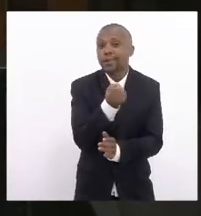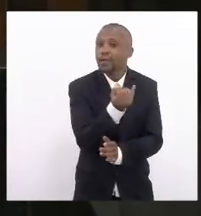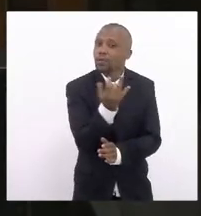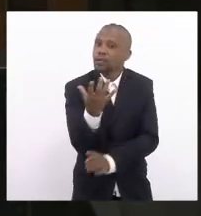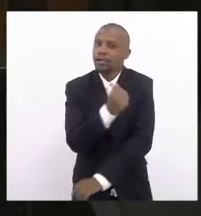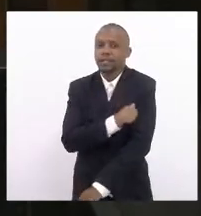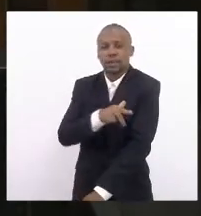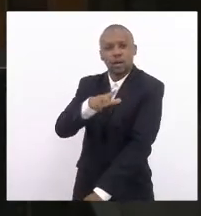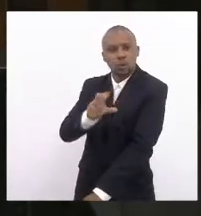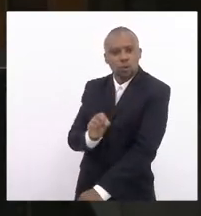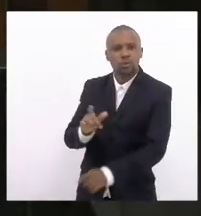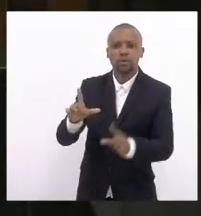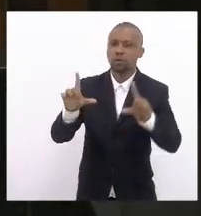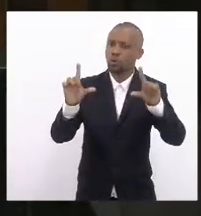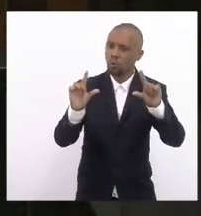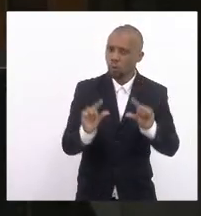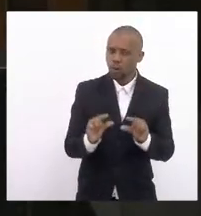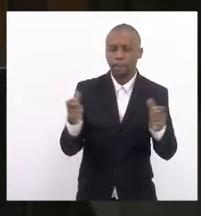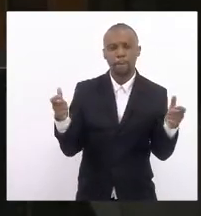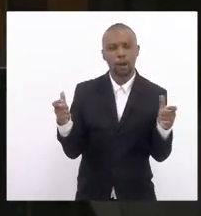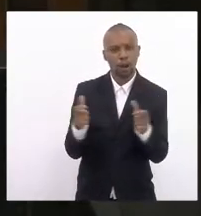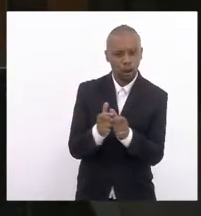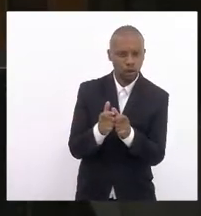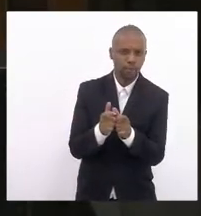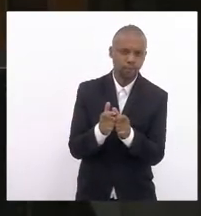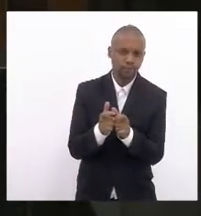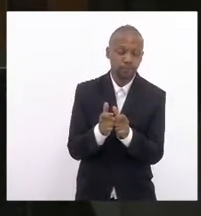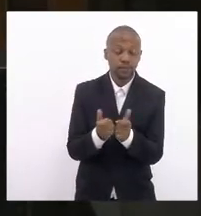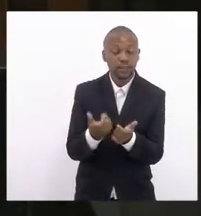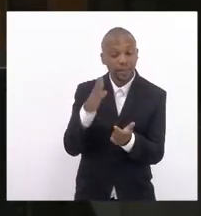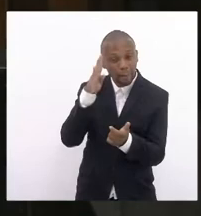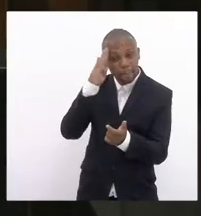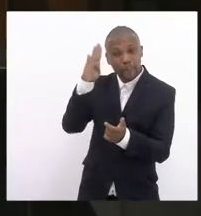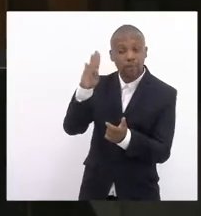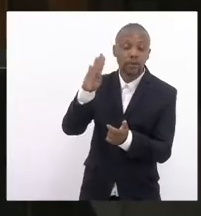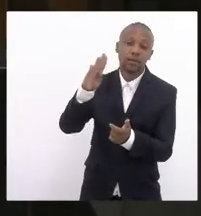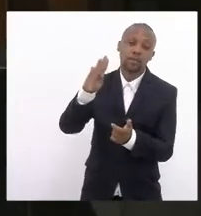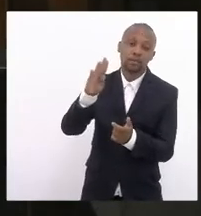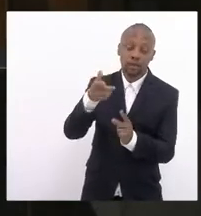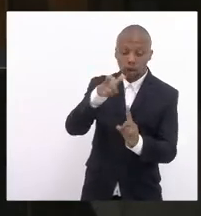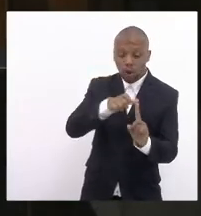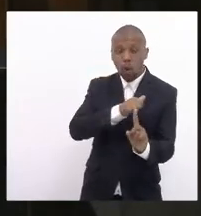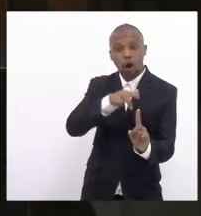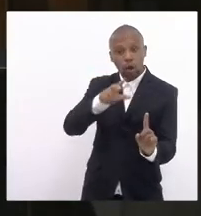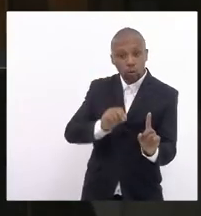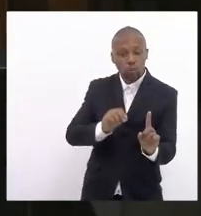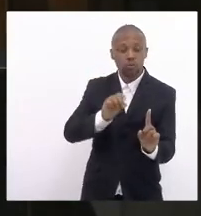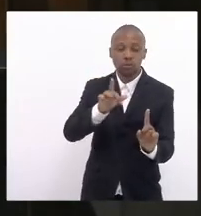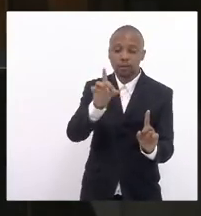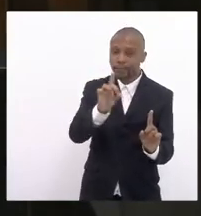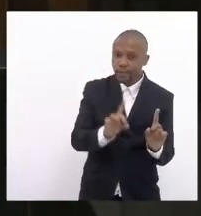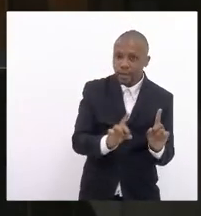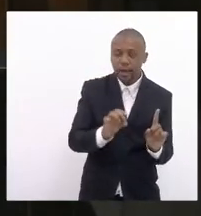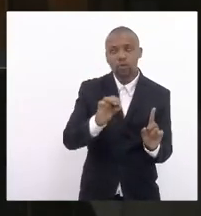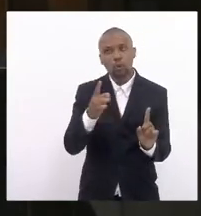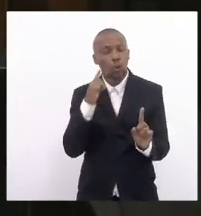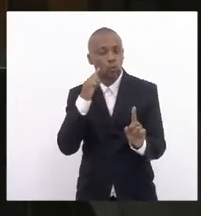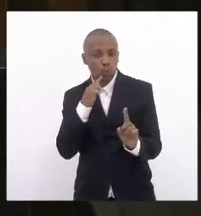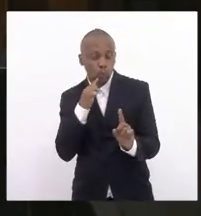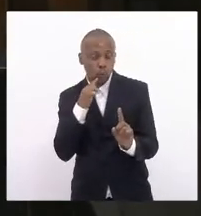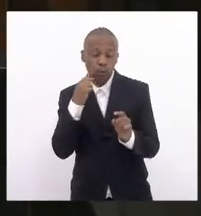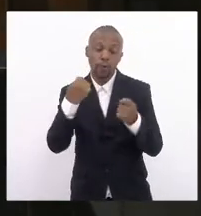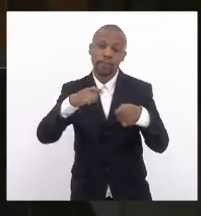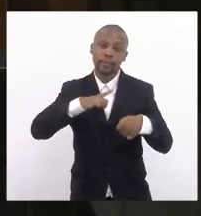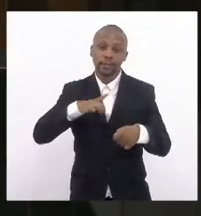com deficiência tenha o atendimento especializado. Seja o intérprete de Libras, seja o profissional para trabalhar com quem